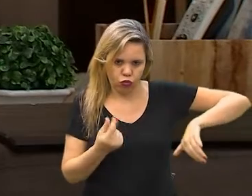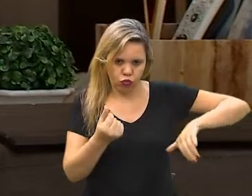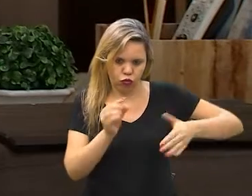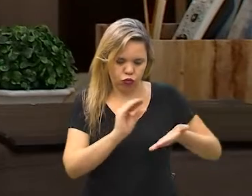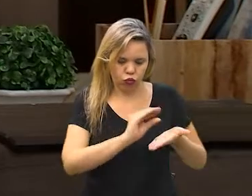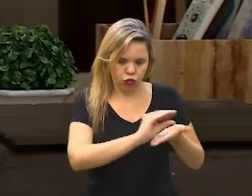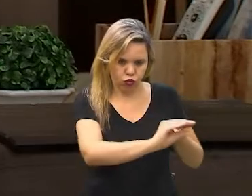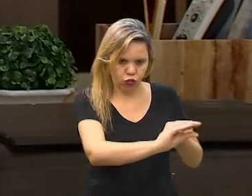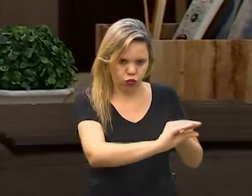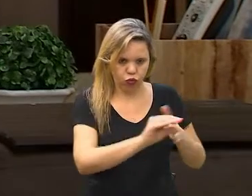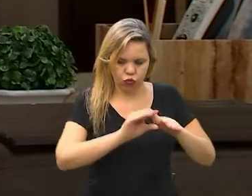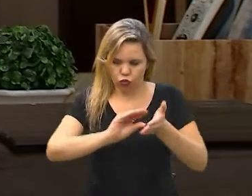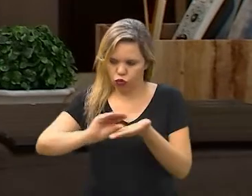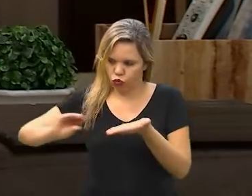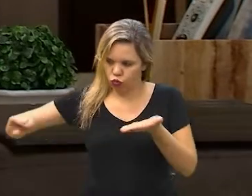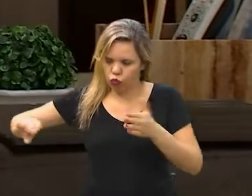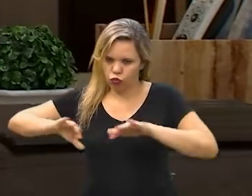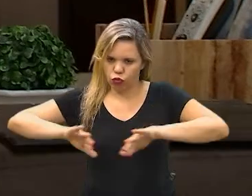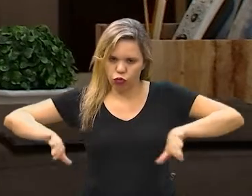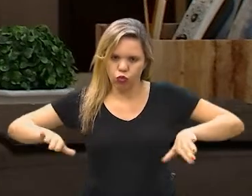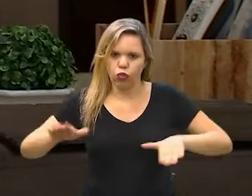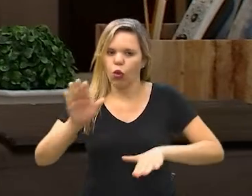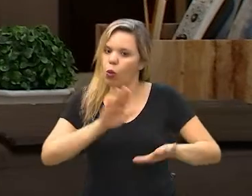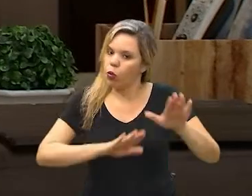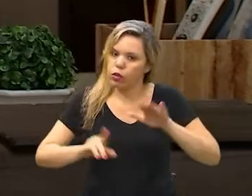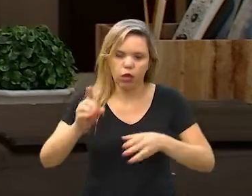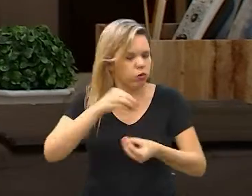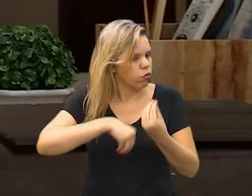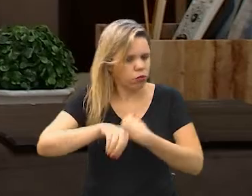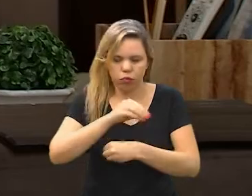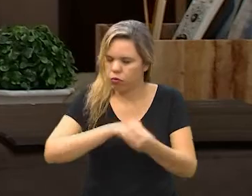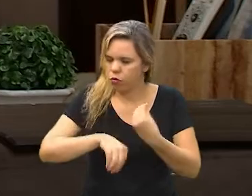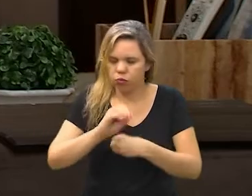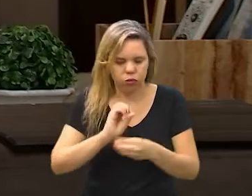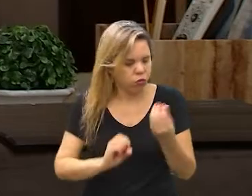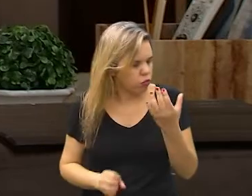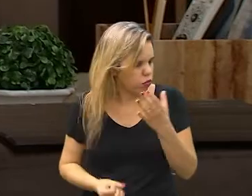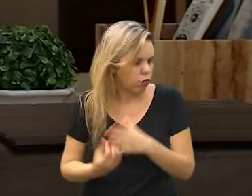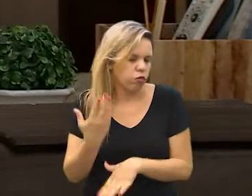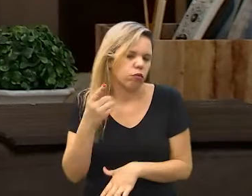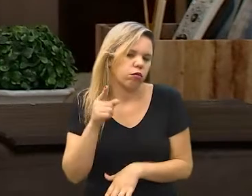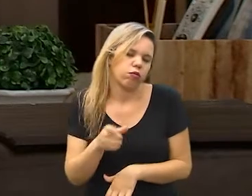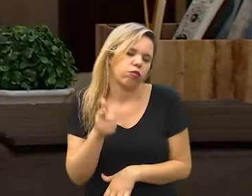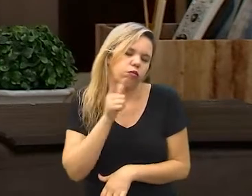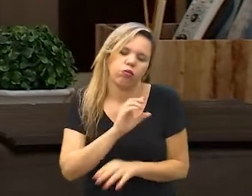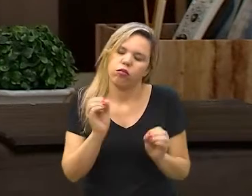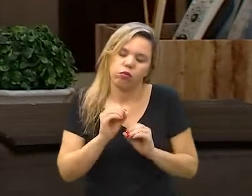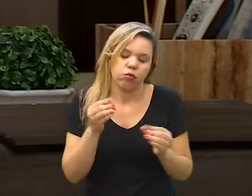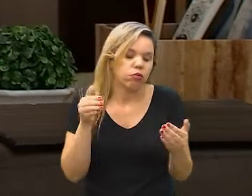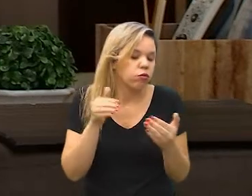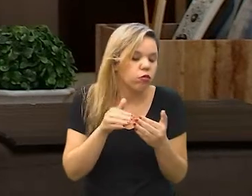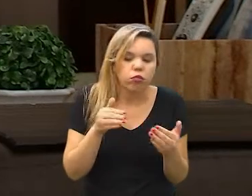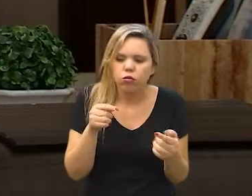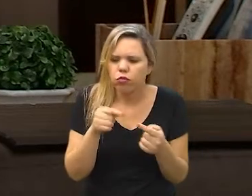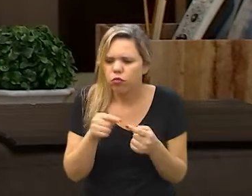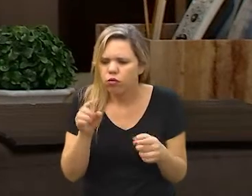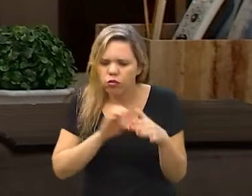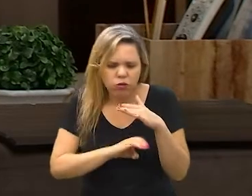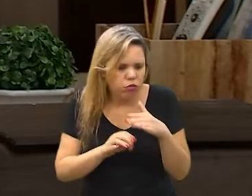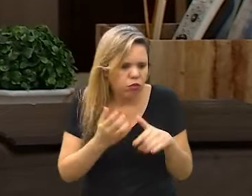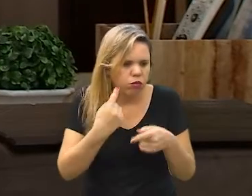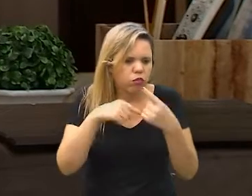orçamentos e tomar muito cuidado para não misturar, porque se isso acontece, você não consegue identificar se a empresa